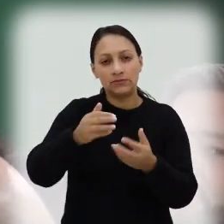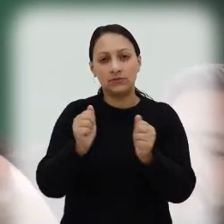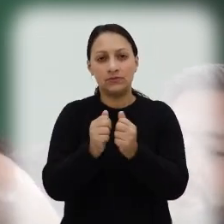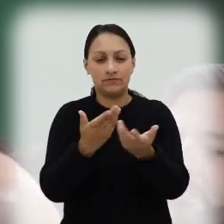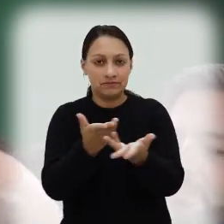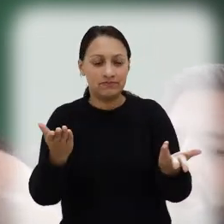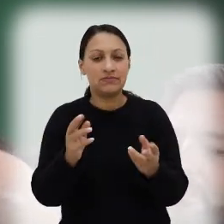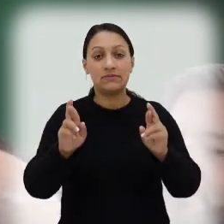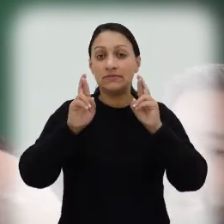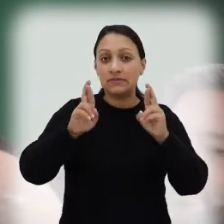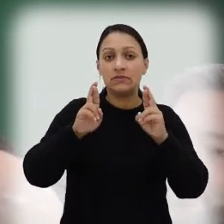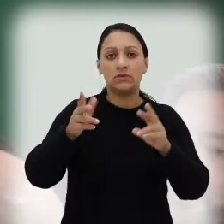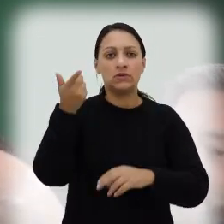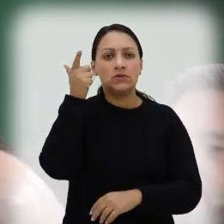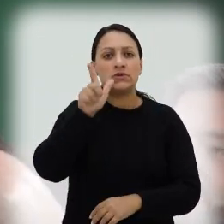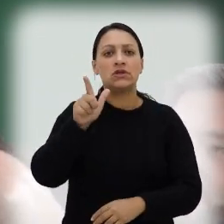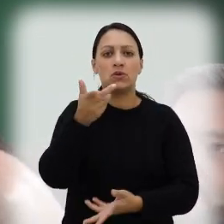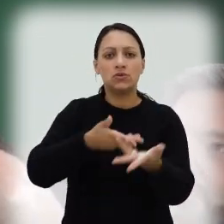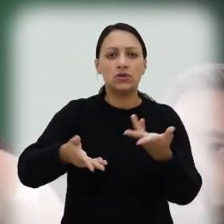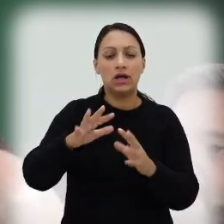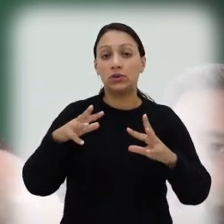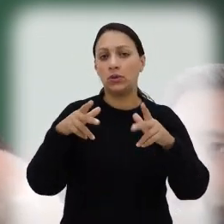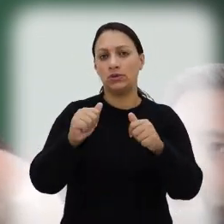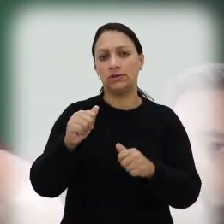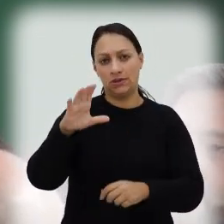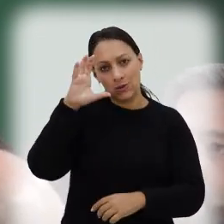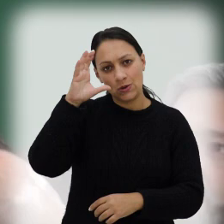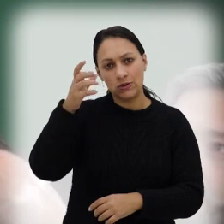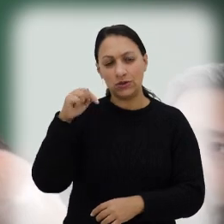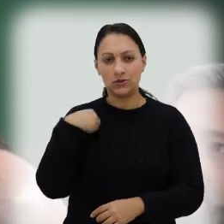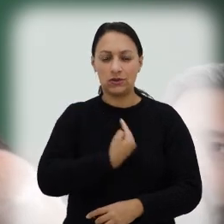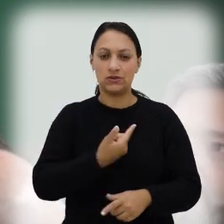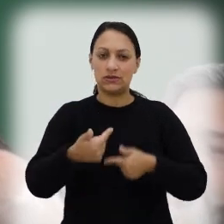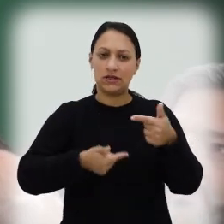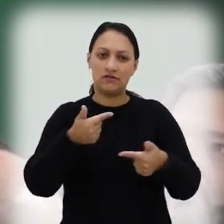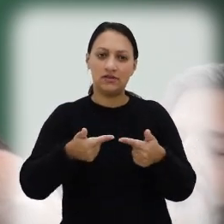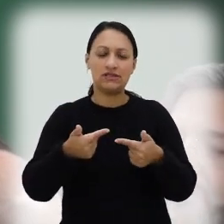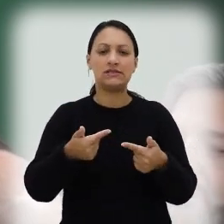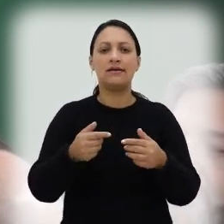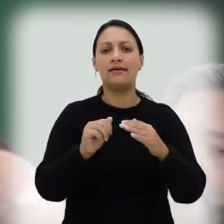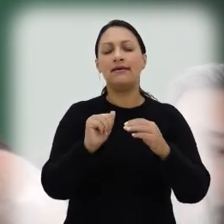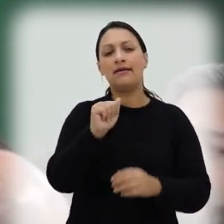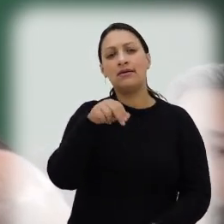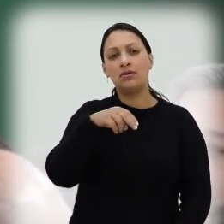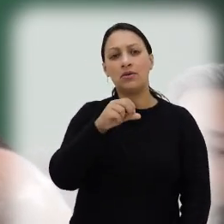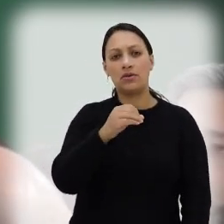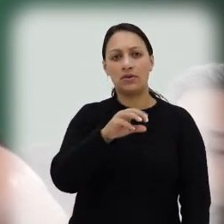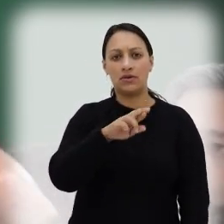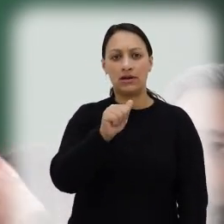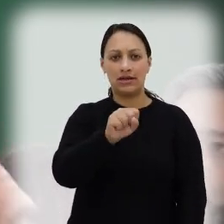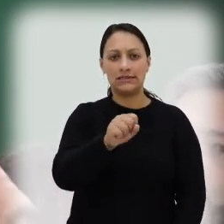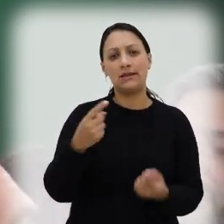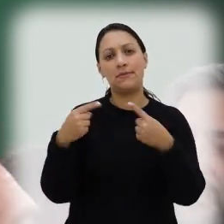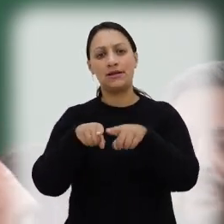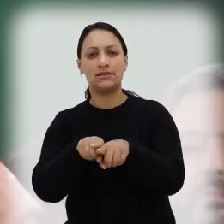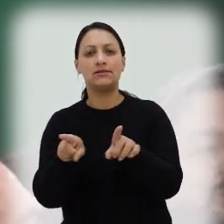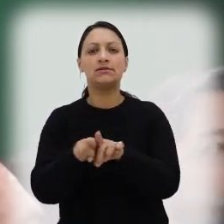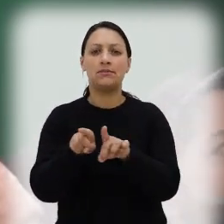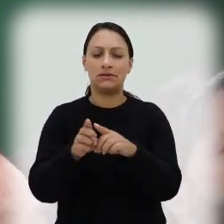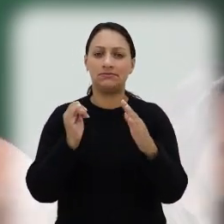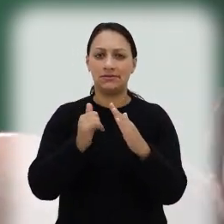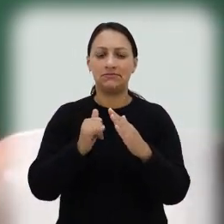poder compartilhar com todos a nossa solução, não só com os âncoras, mas com os parceiros de aceleração também. Perfeito. Lemon